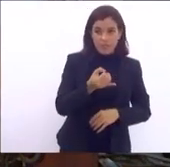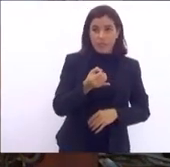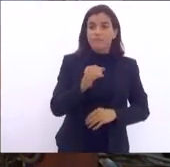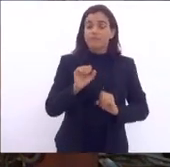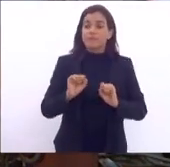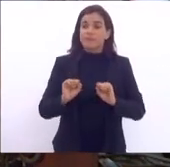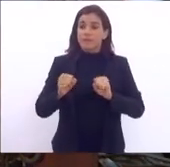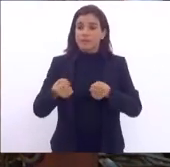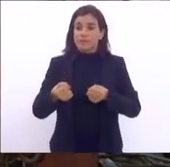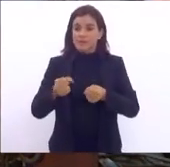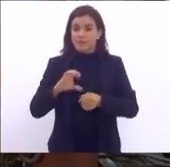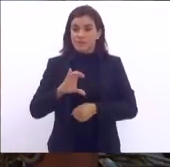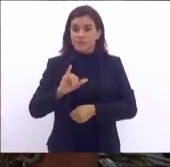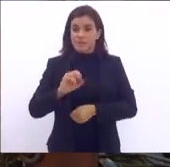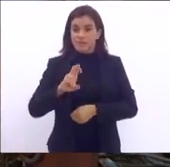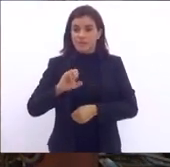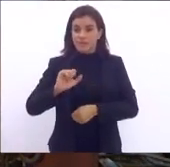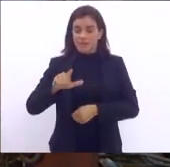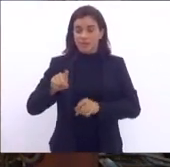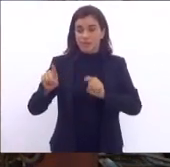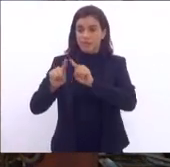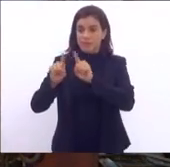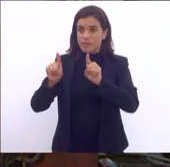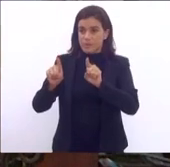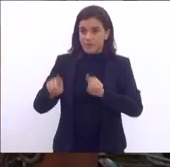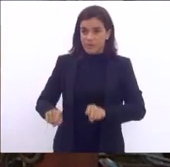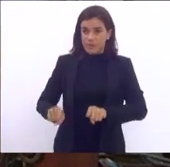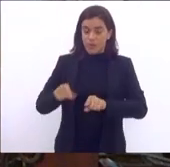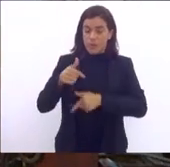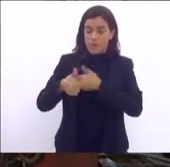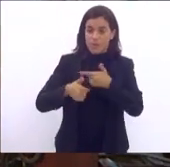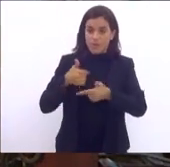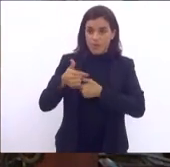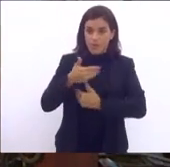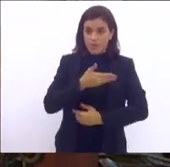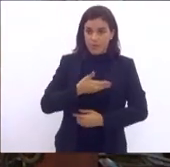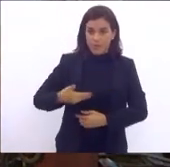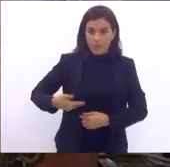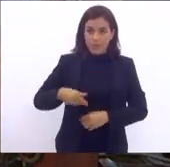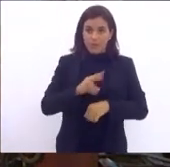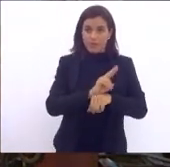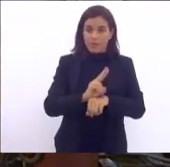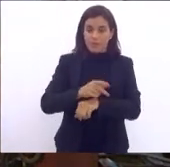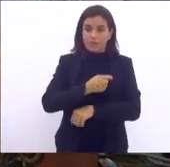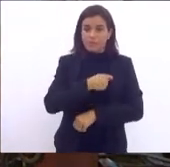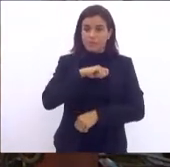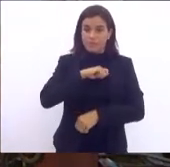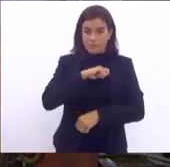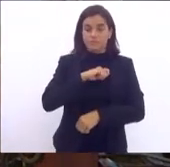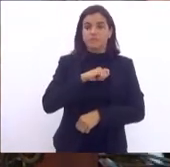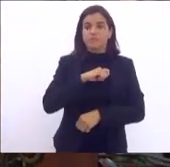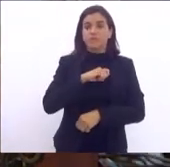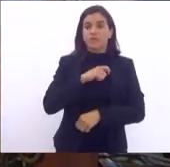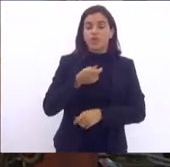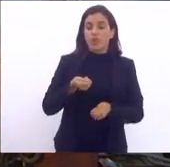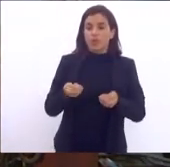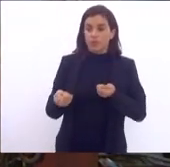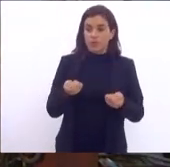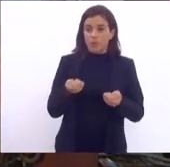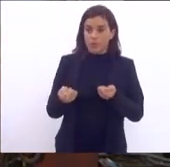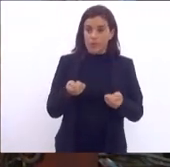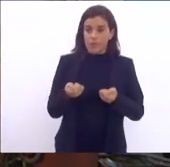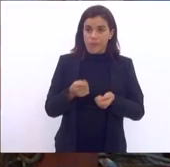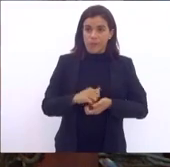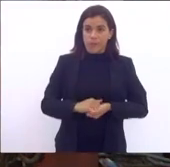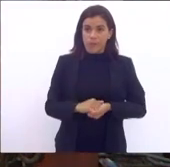Servidores Públicos e de Orçamento, Finanças, Fiscalização Financeira e Controle. Para emitir parecer pela